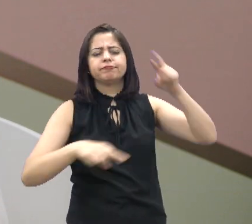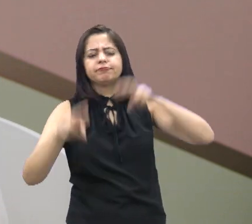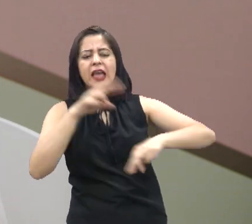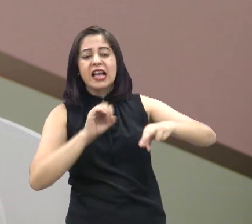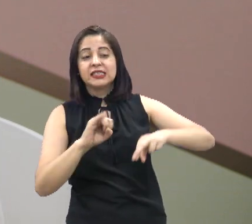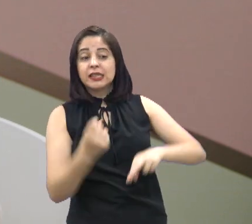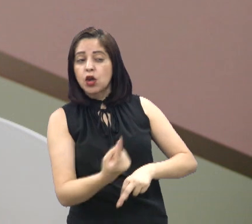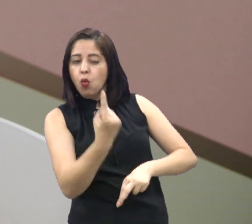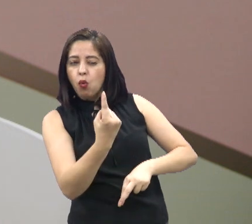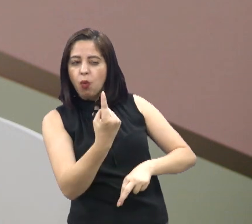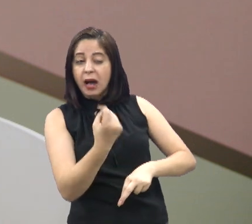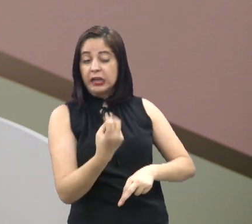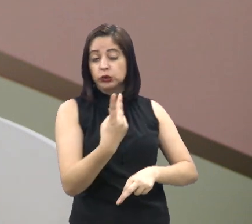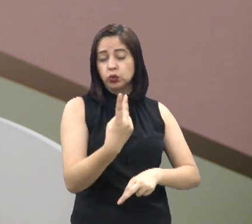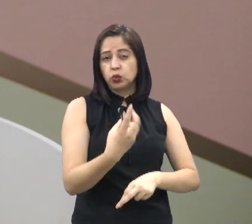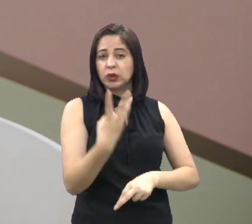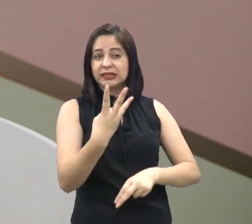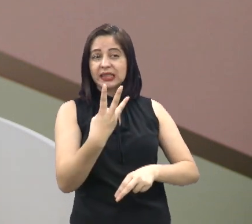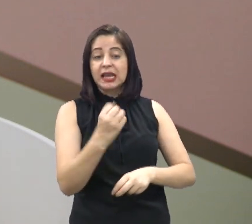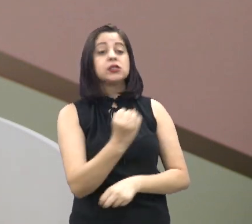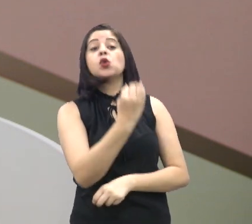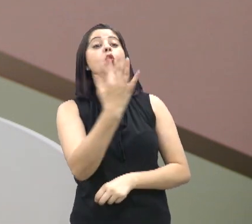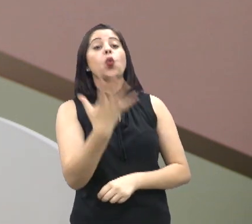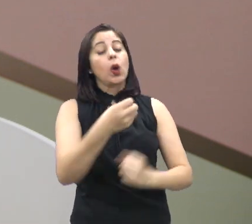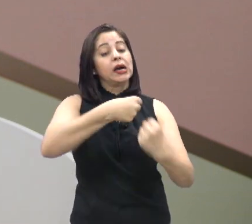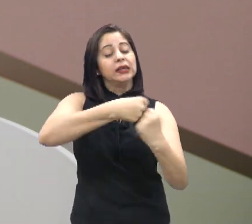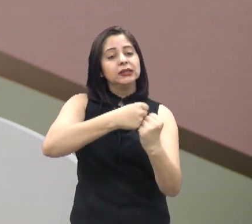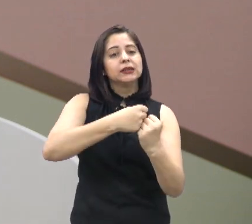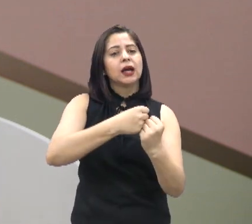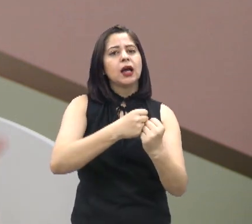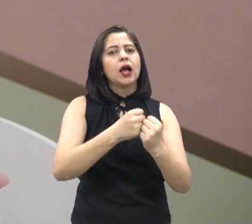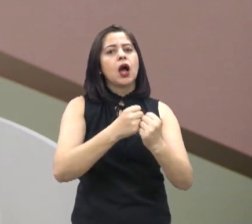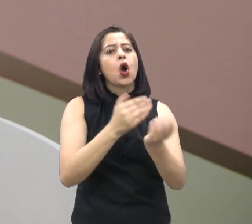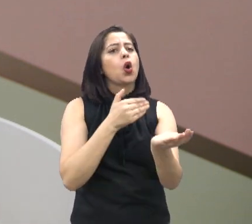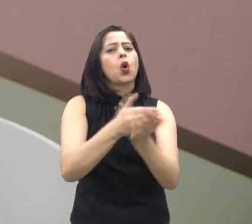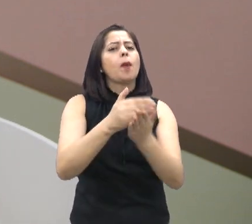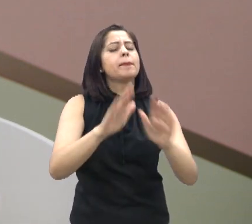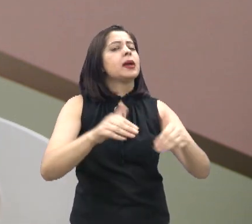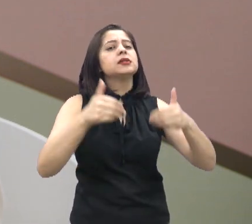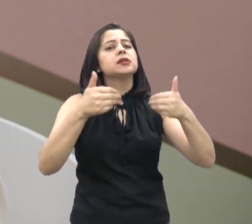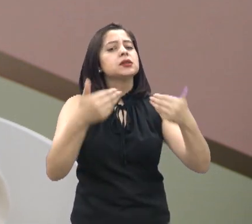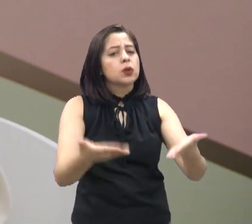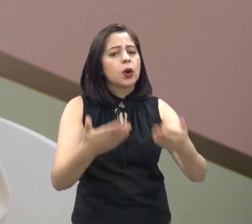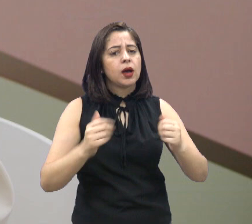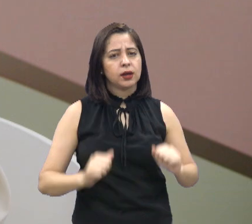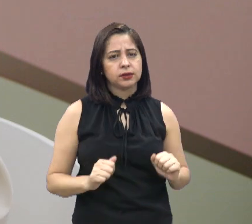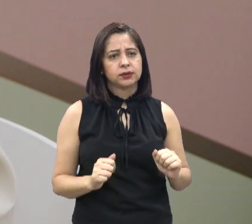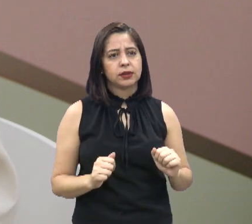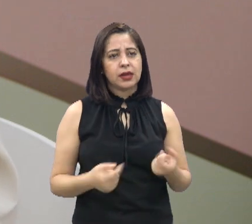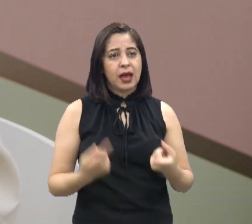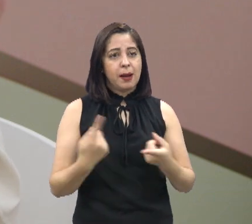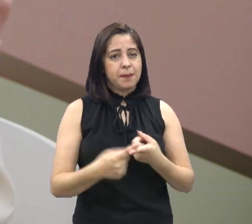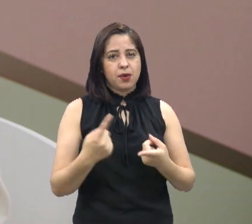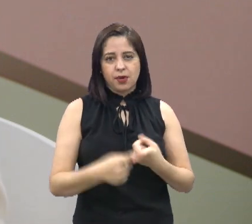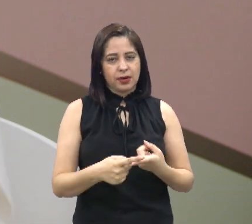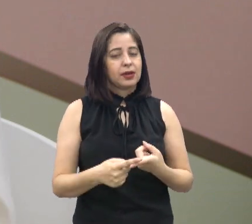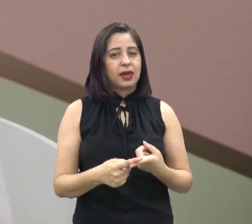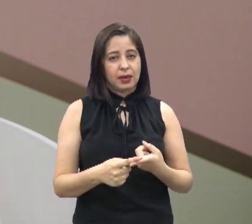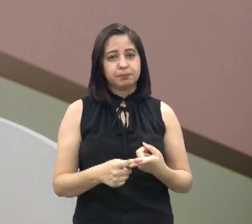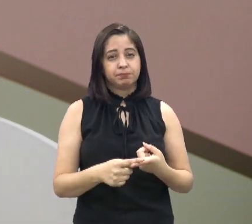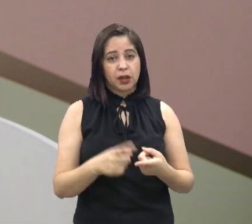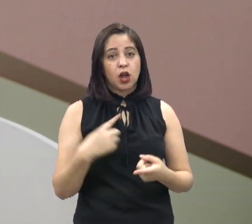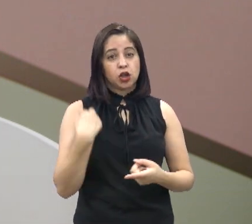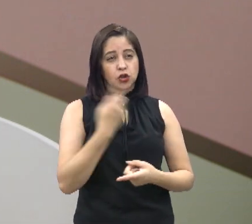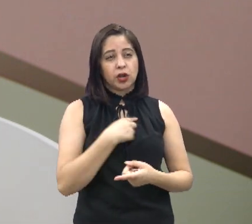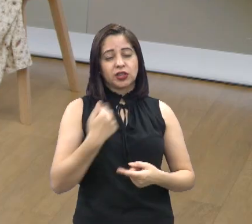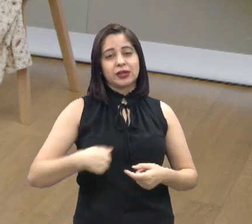4 articulações, quando isso começou, se é um quadro agudo, se é um quadro crônico, porque aí na nossa cabeça a gente já vai separando as possíveis